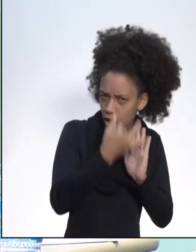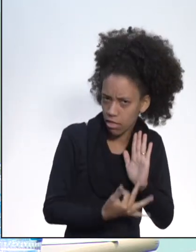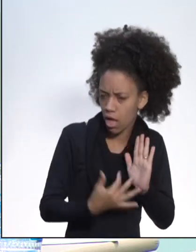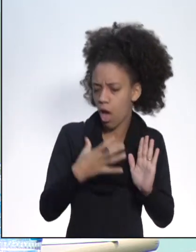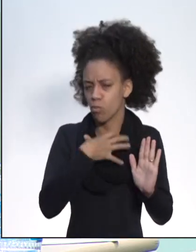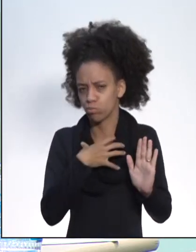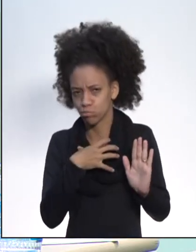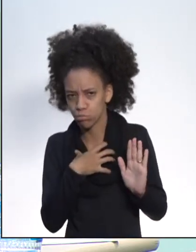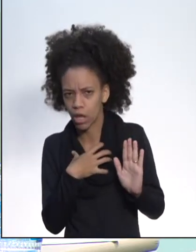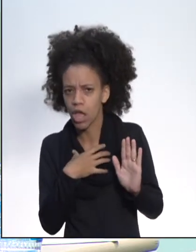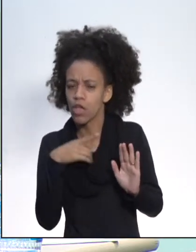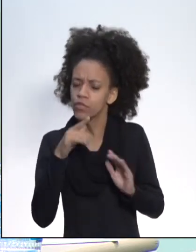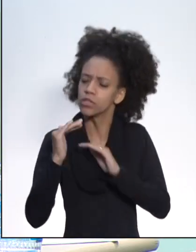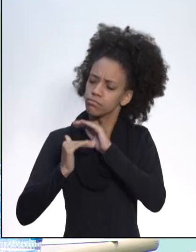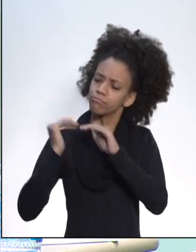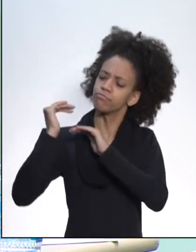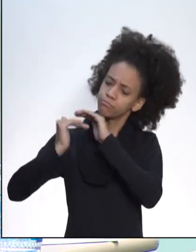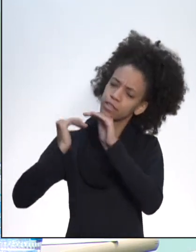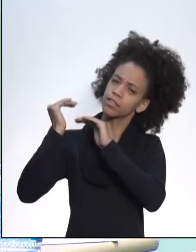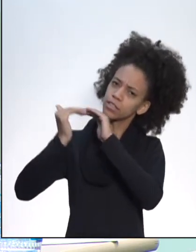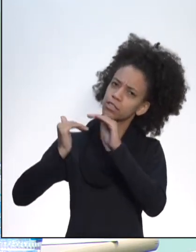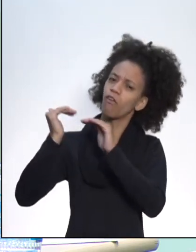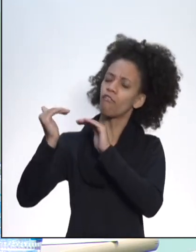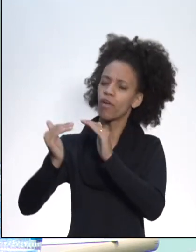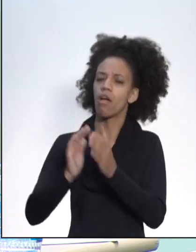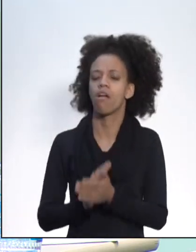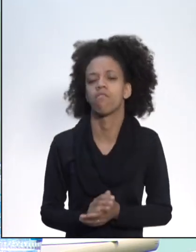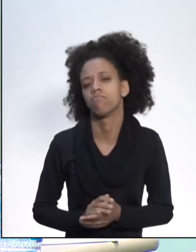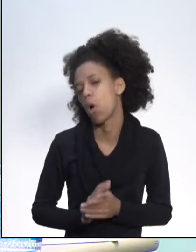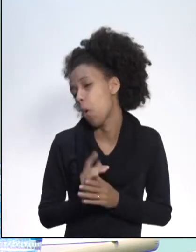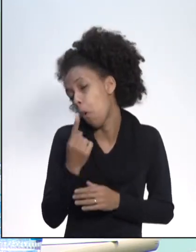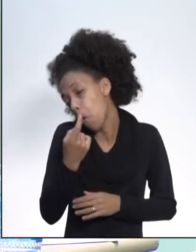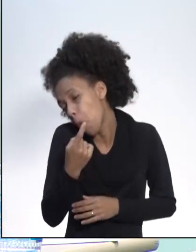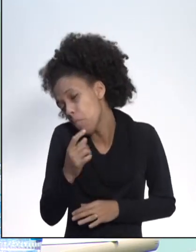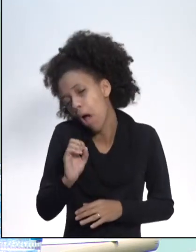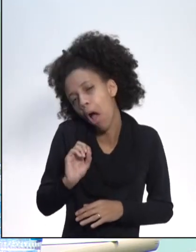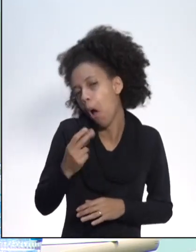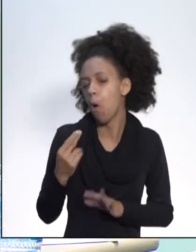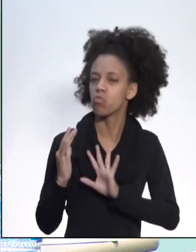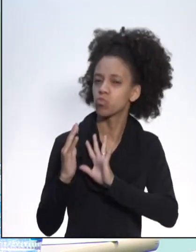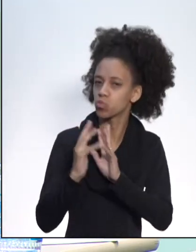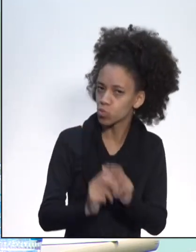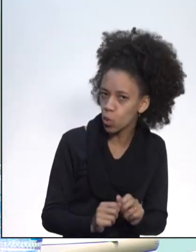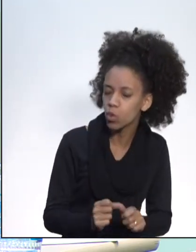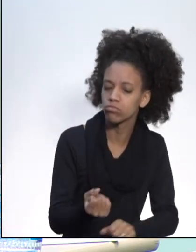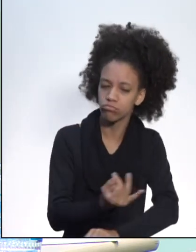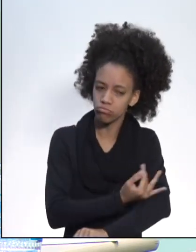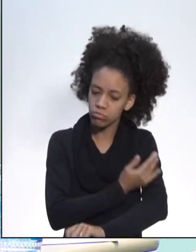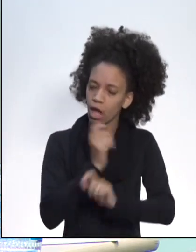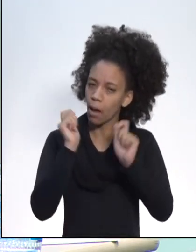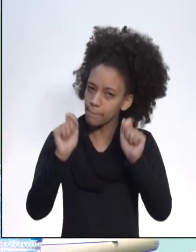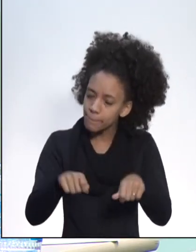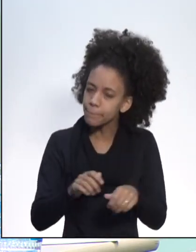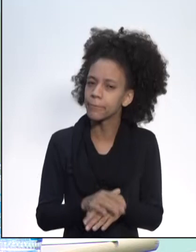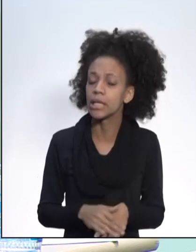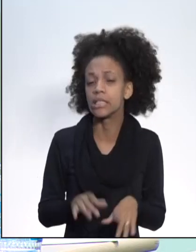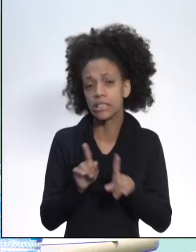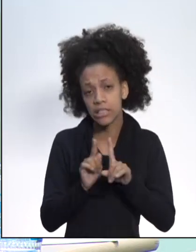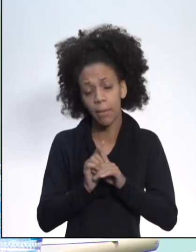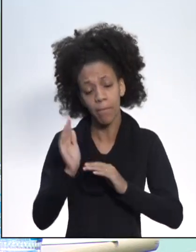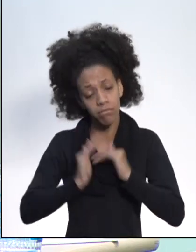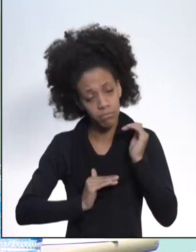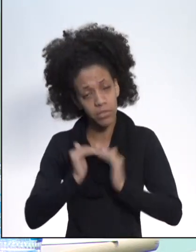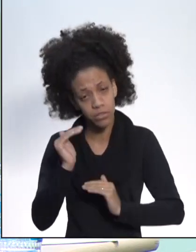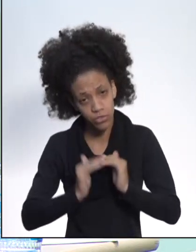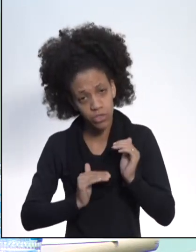vocês vão tomar para desenvolver uma ou todas essas competências socioemocionais, e vocês vão colocando em